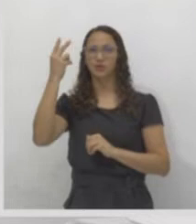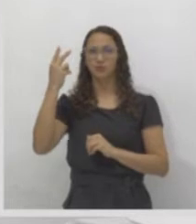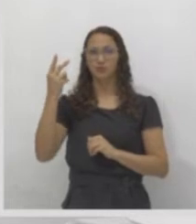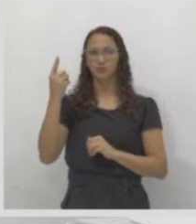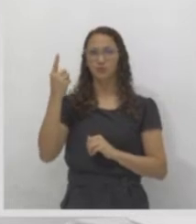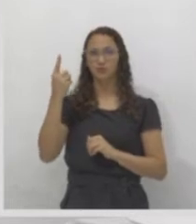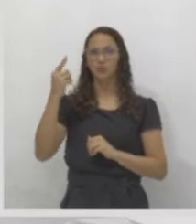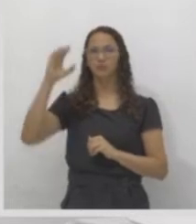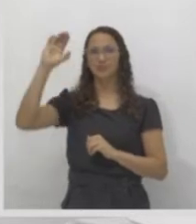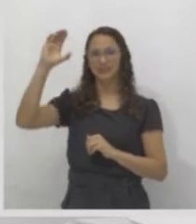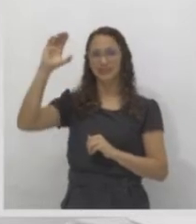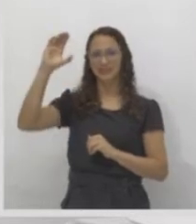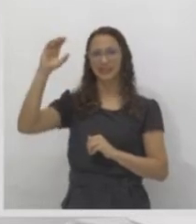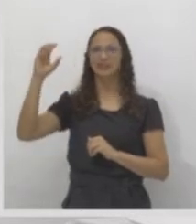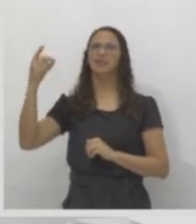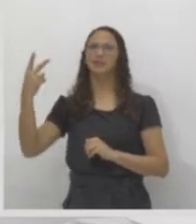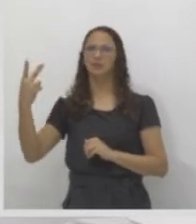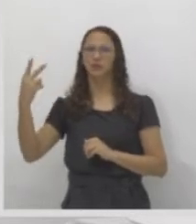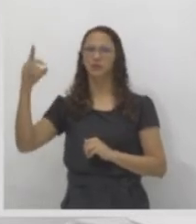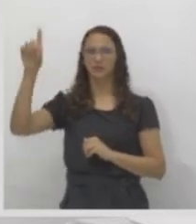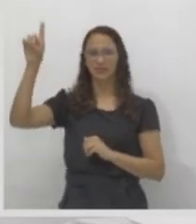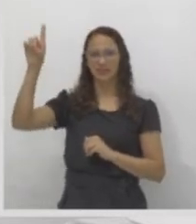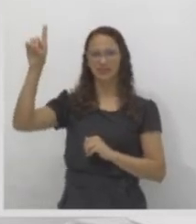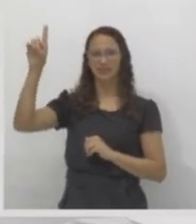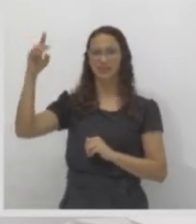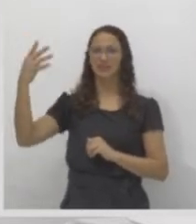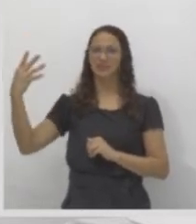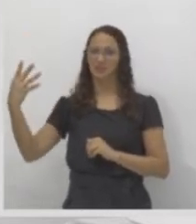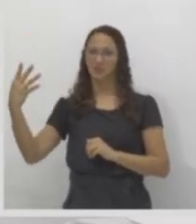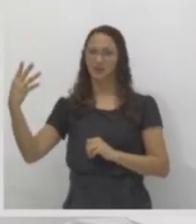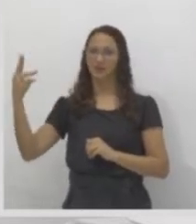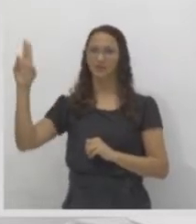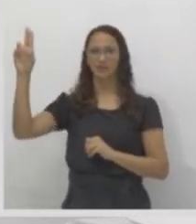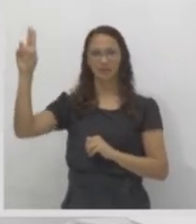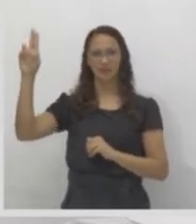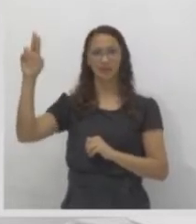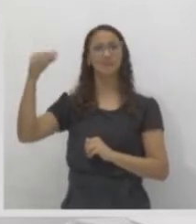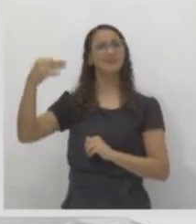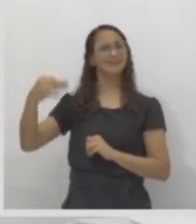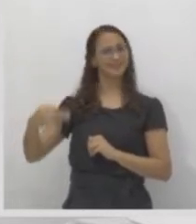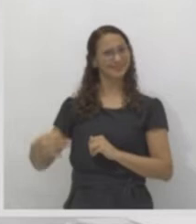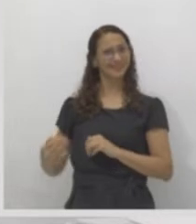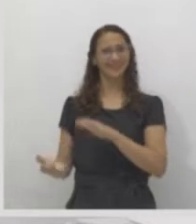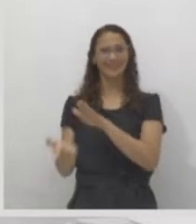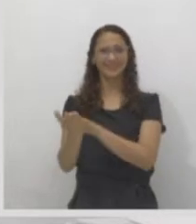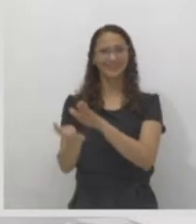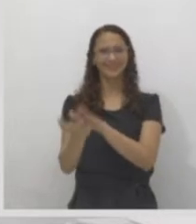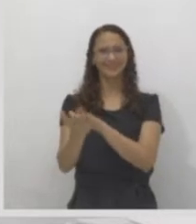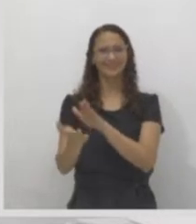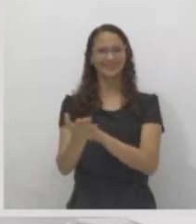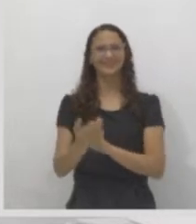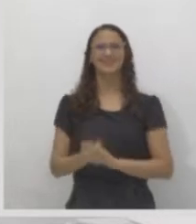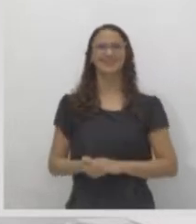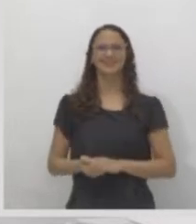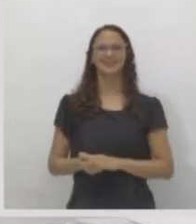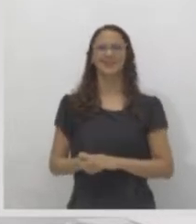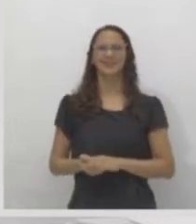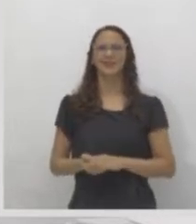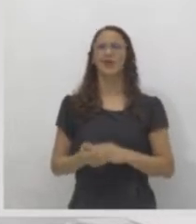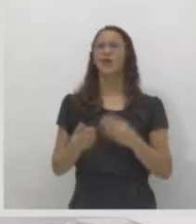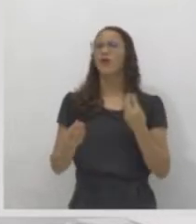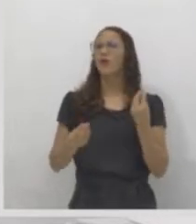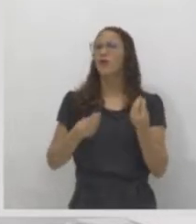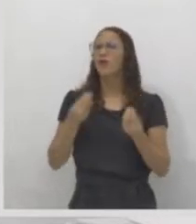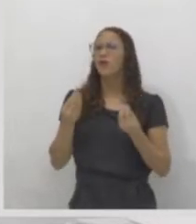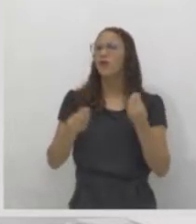dezena e o 4 na unidade, você acertou. Parabéns! Agora eu quero saber como ficará